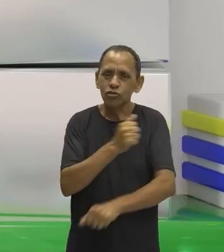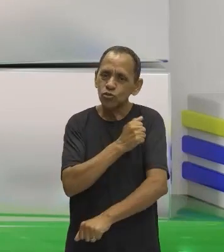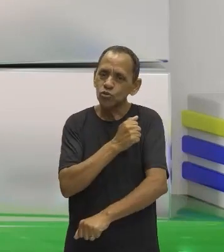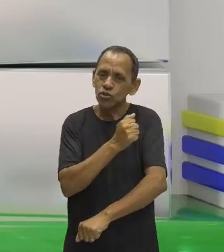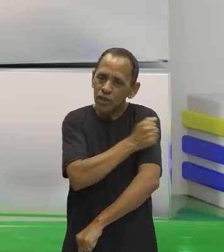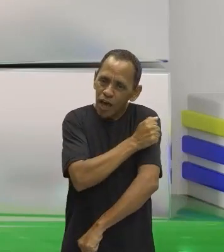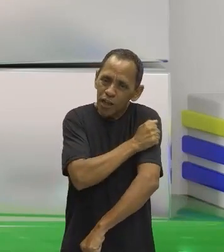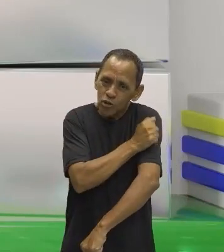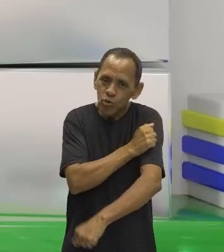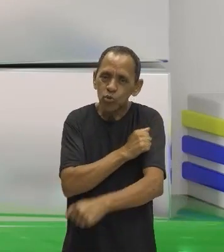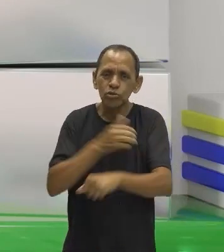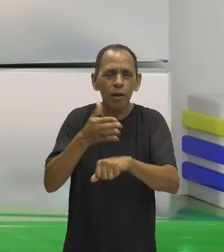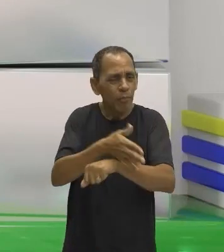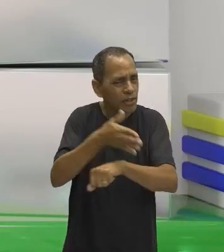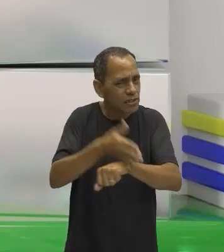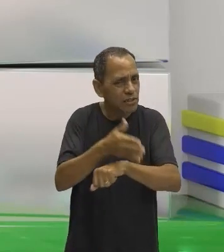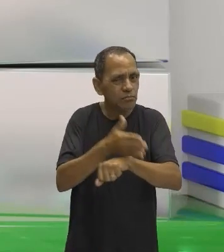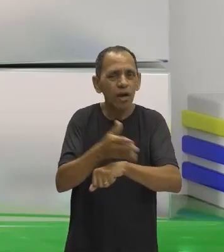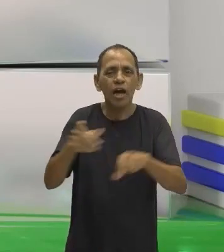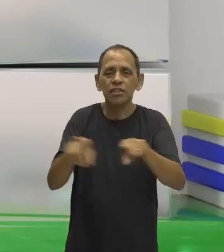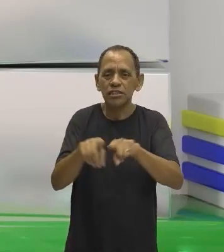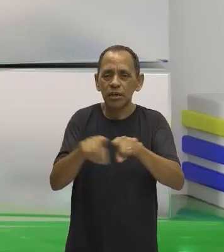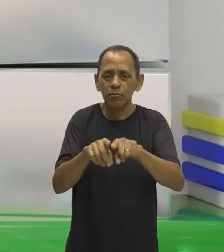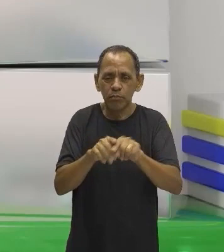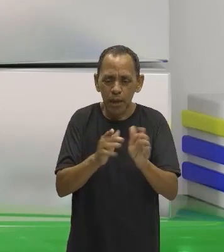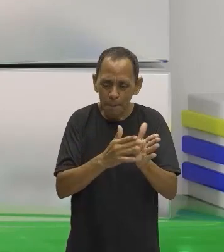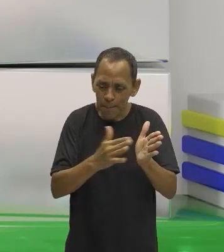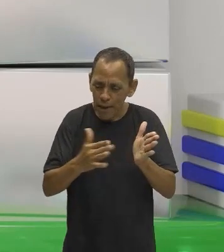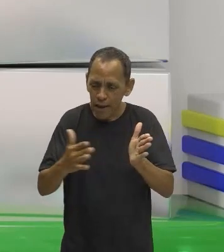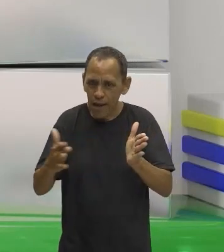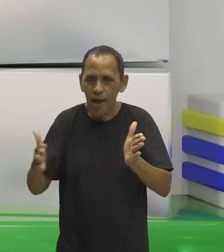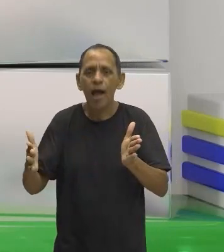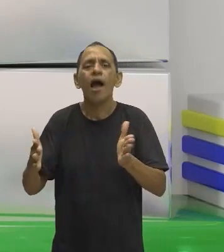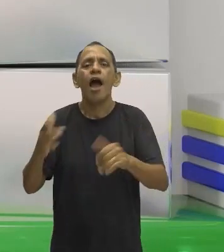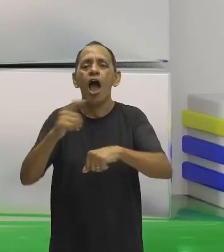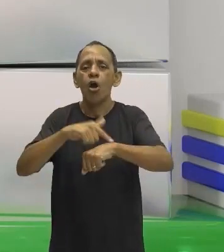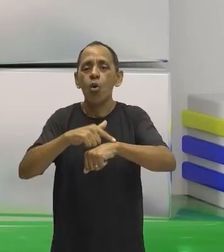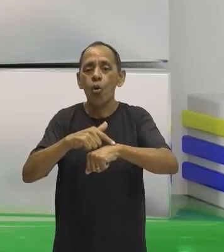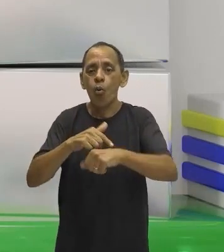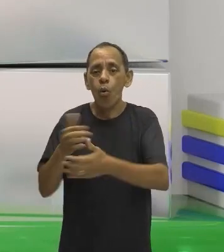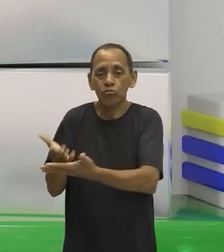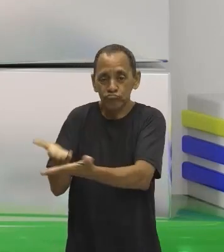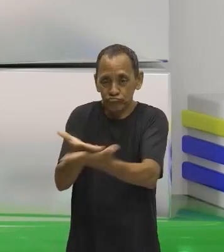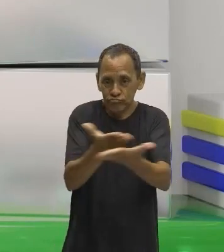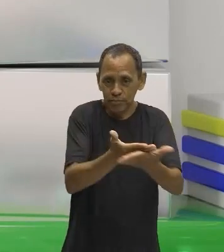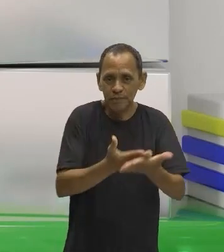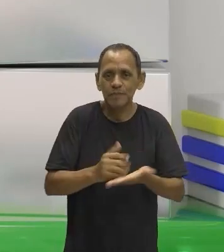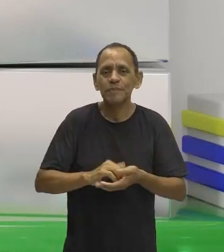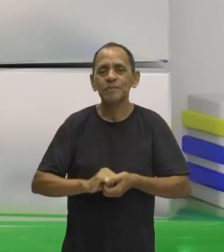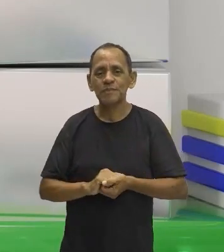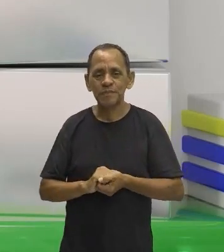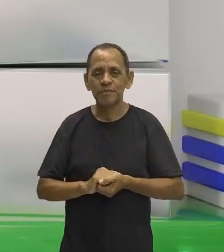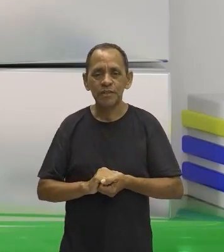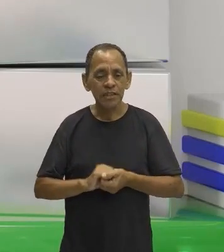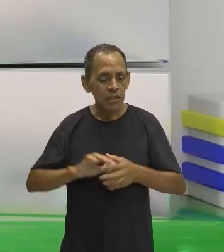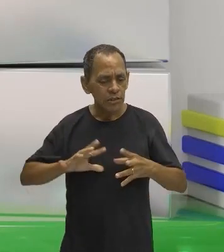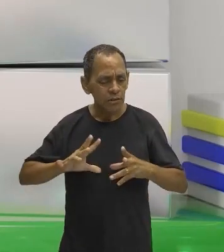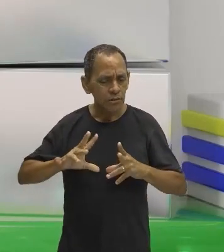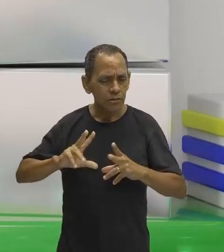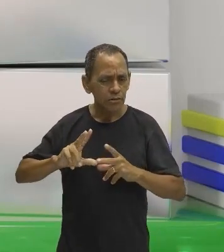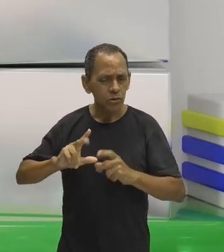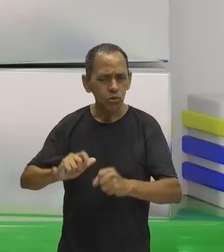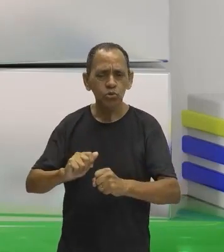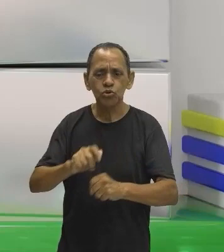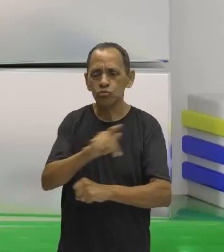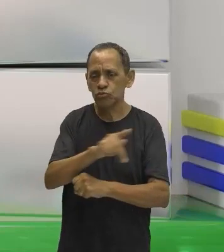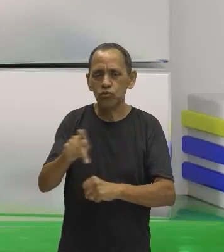no sentido de como proceder durante esse ano letivo e tudo aquilo que vai acontecer. A gente vai antecipar, né, porque a gente acredita que se a gente não